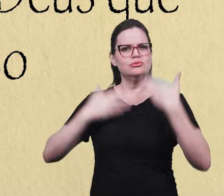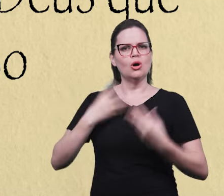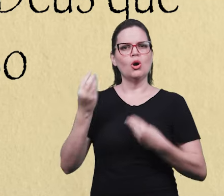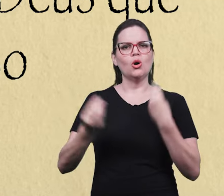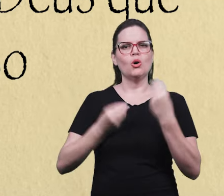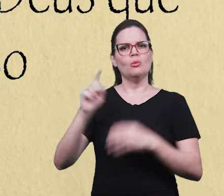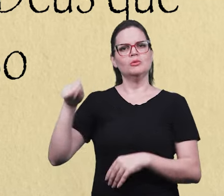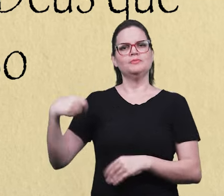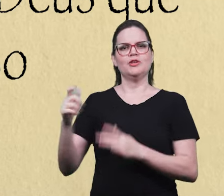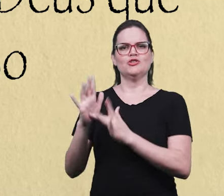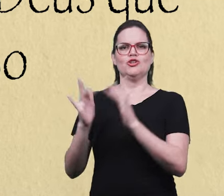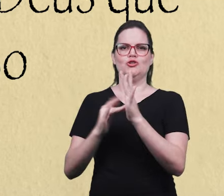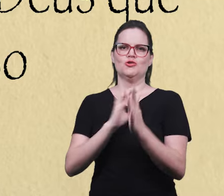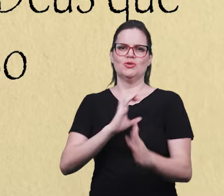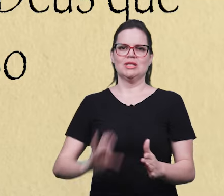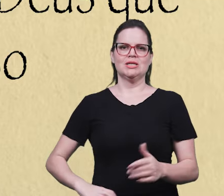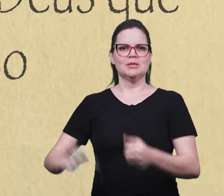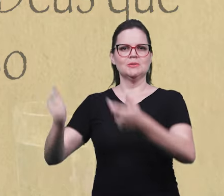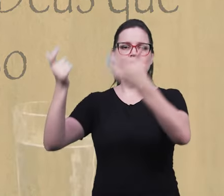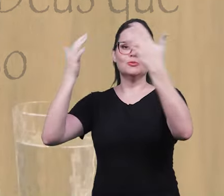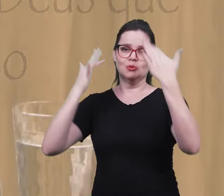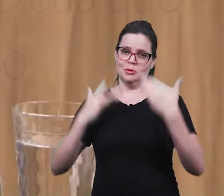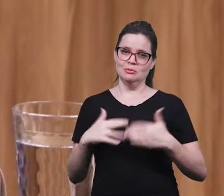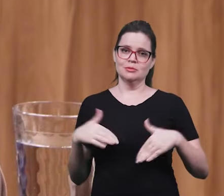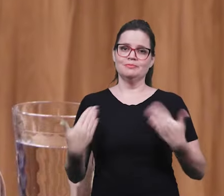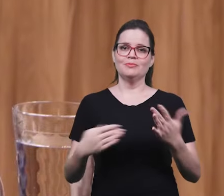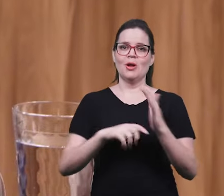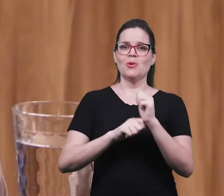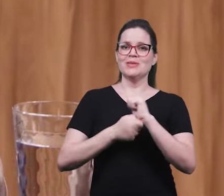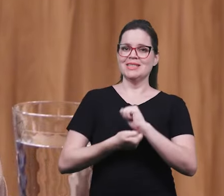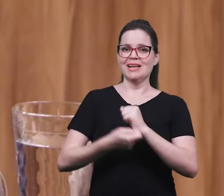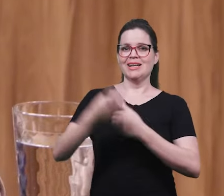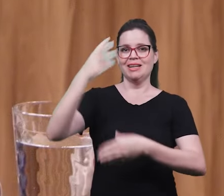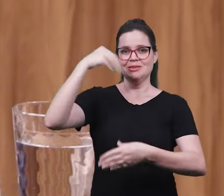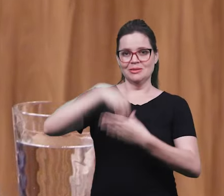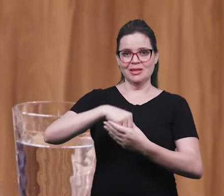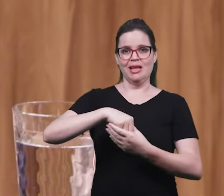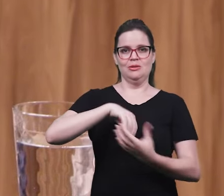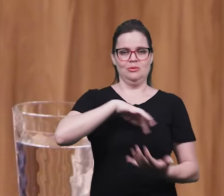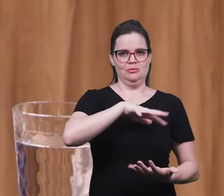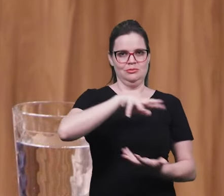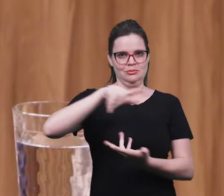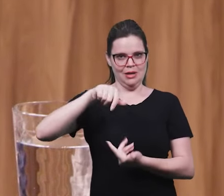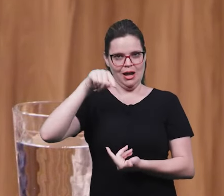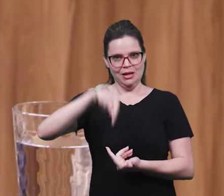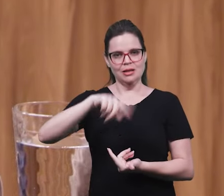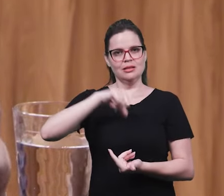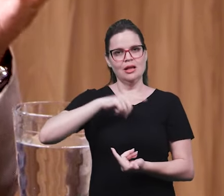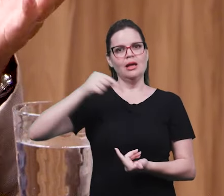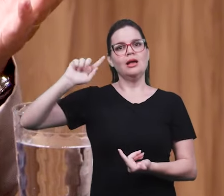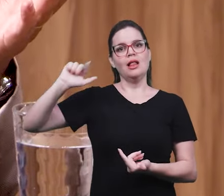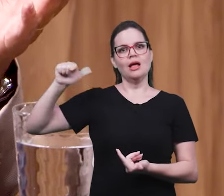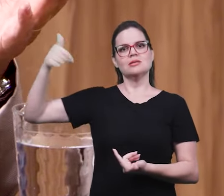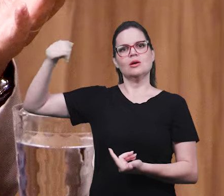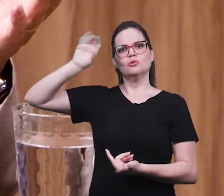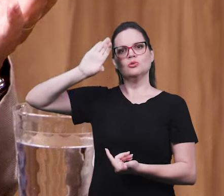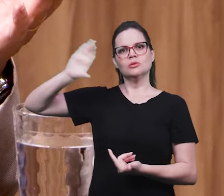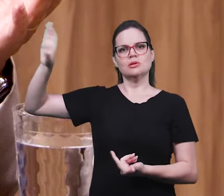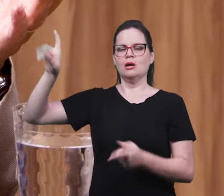Jesus Cristo. Então aí está o segredo do poder de Deus na obra criadora, mas também na obra redentora. O próprio